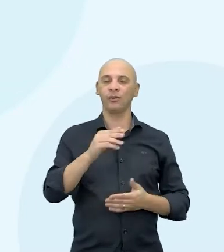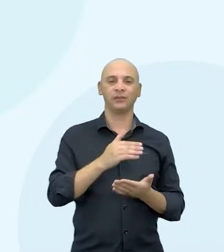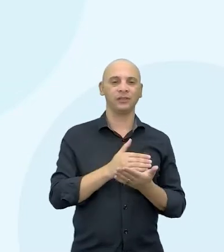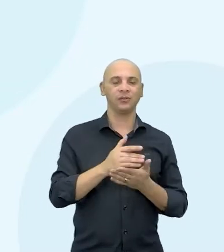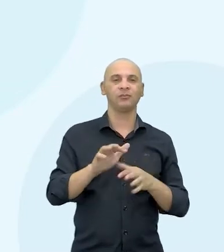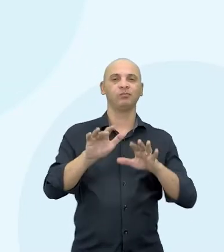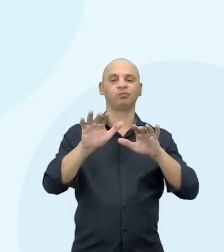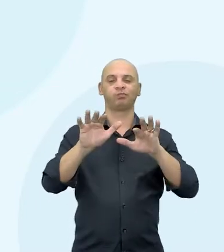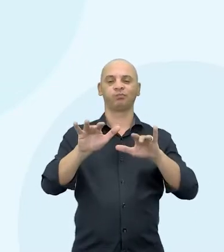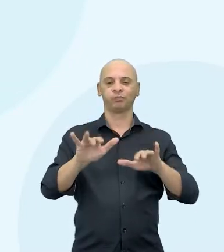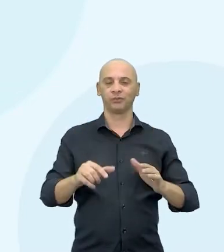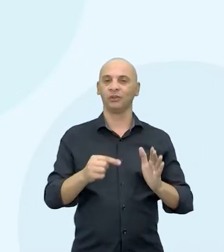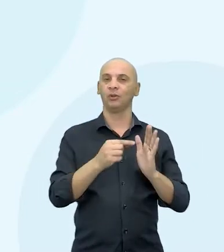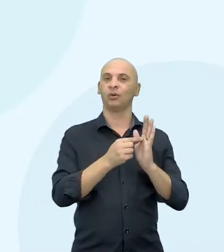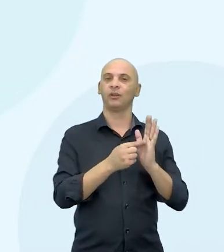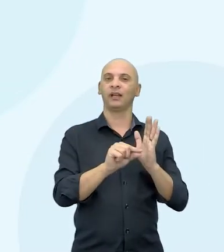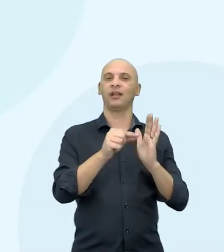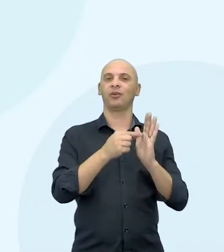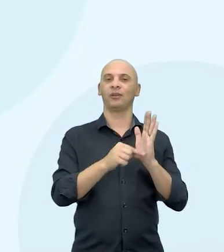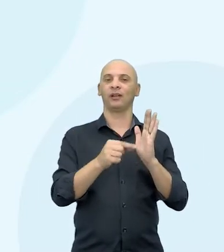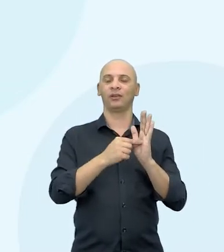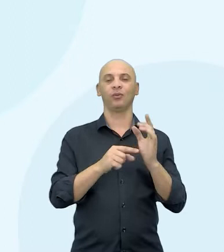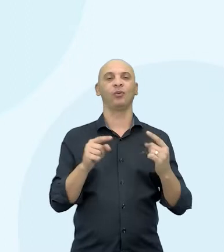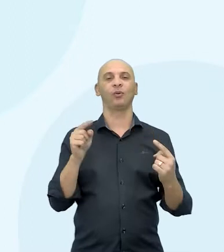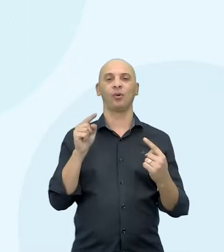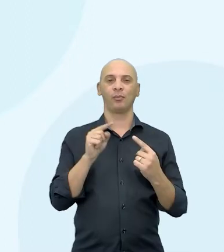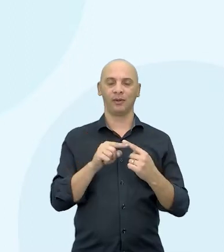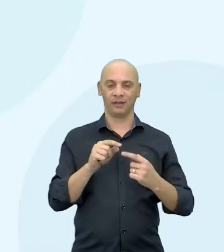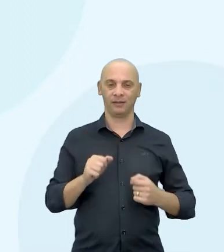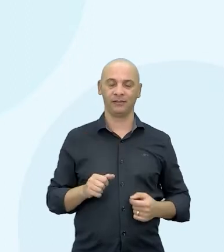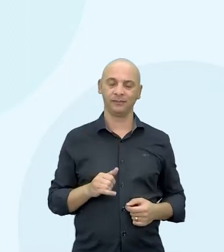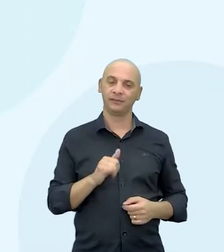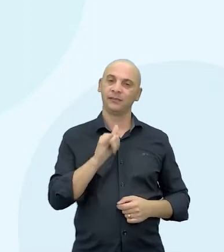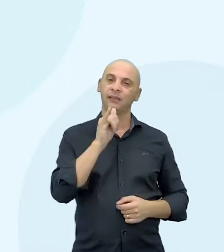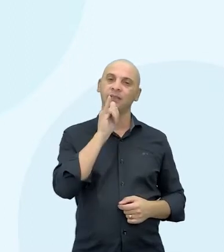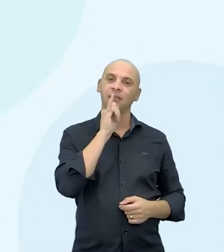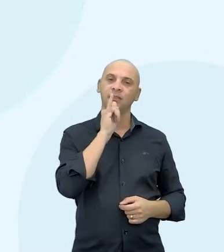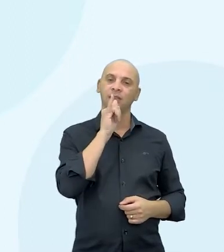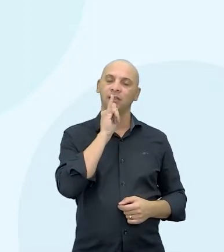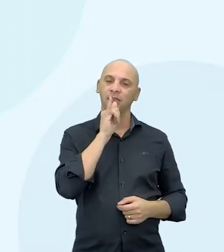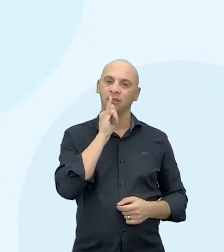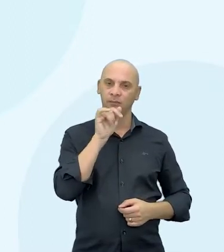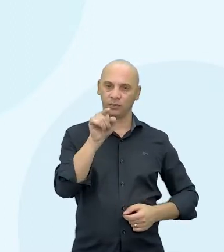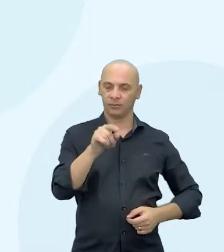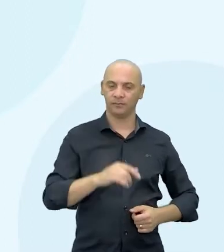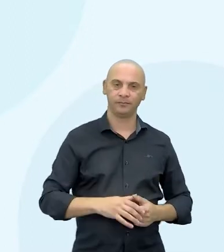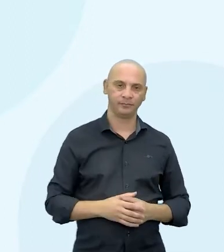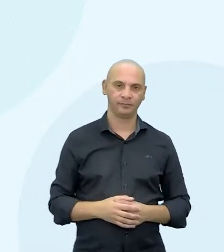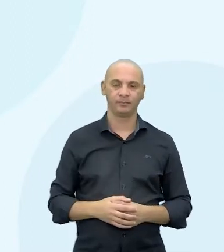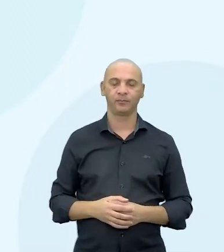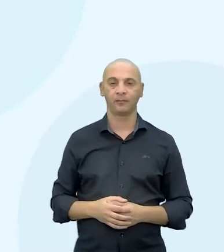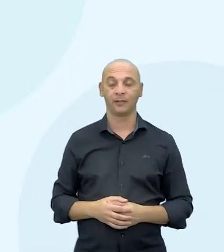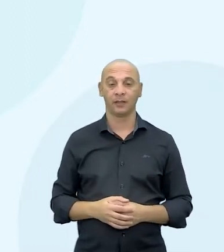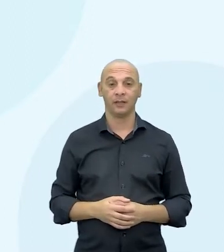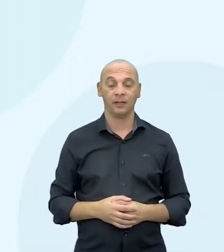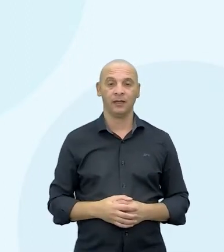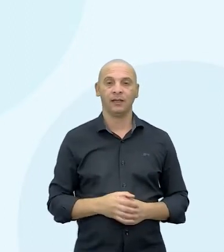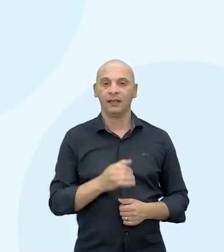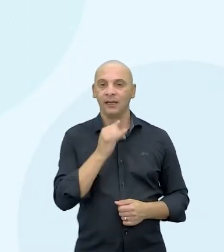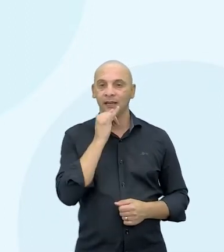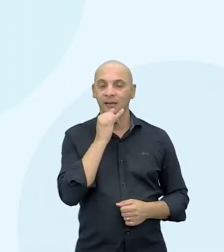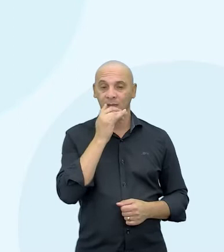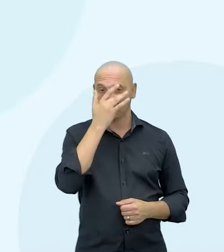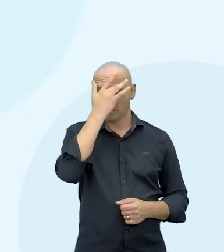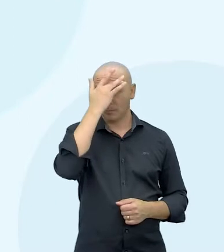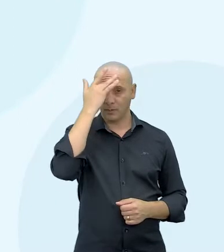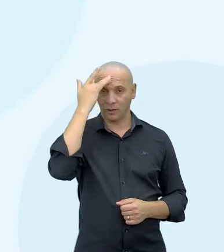redigir contratos baseados nesse comportamento. Vou dar um exemplo para vocês entenderem. Supondo que uma pessoa comprou